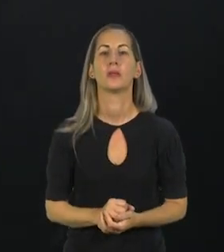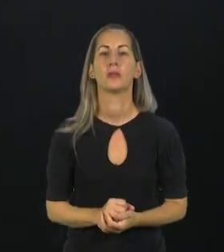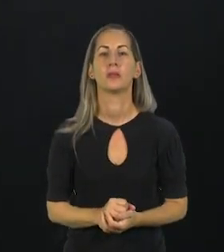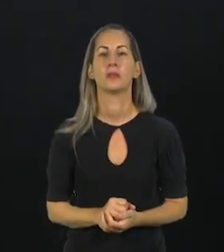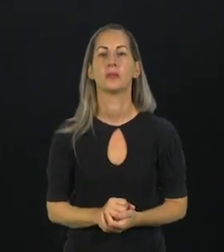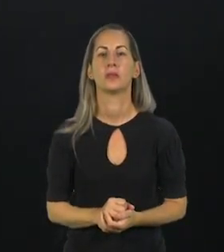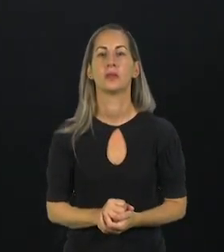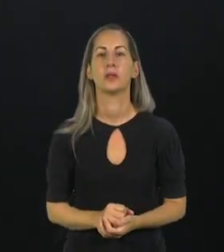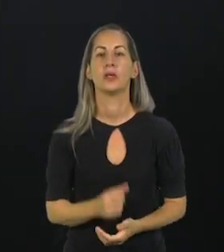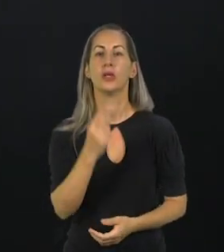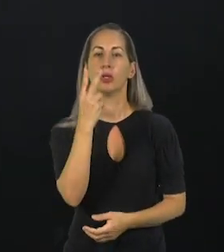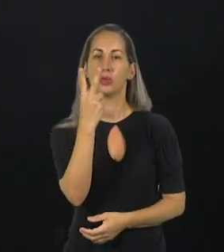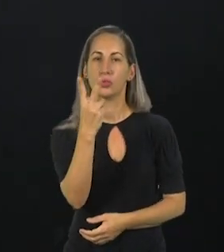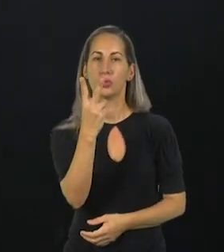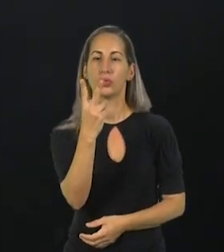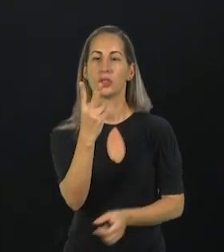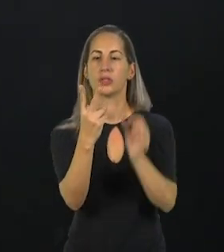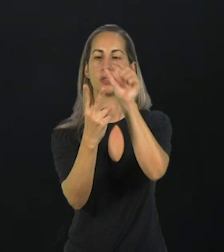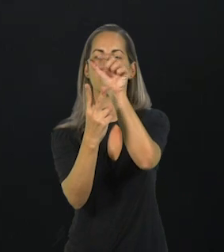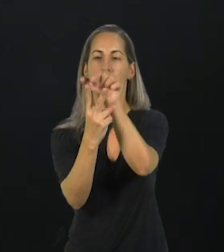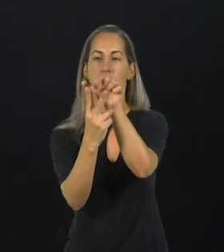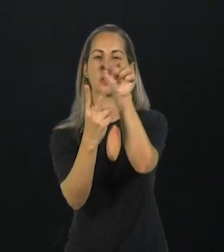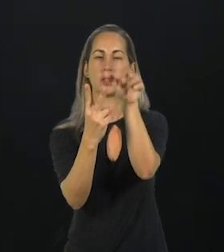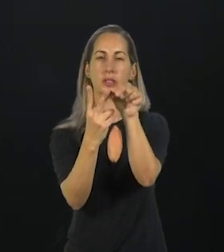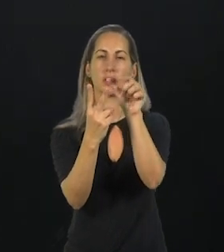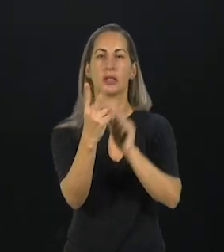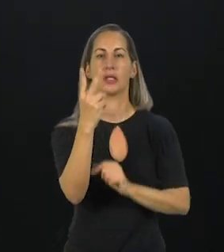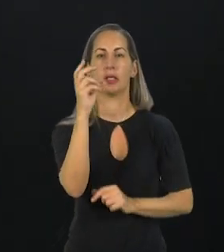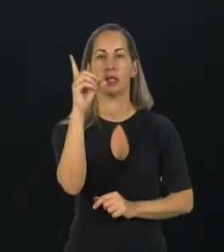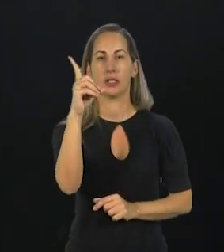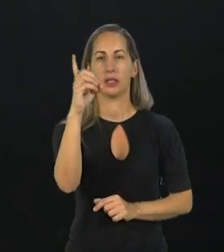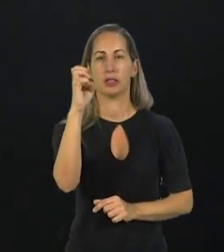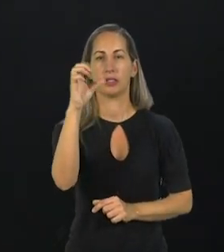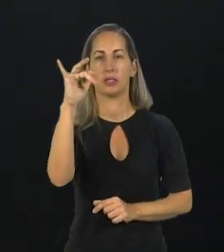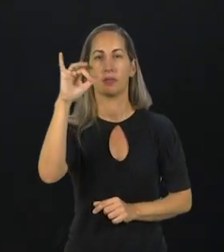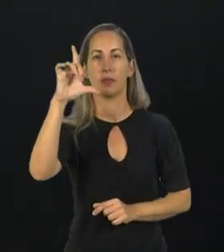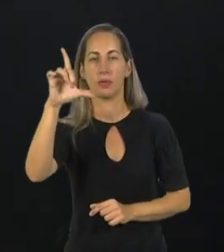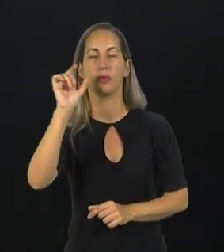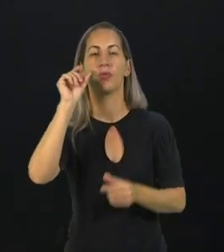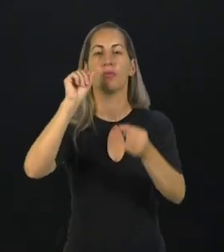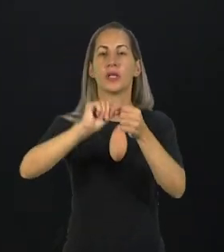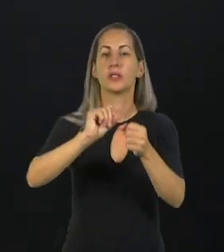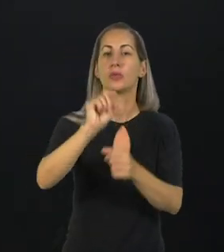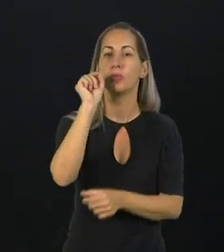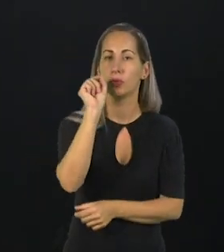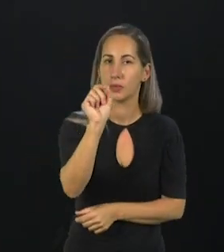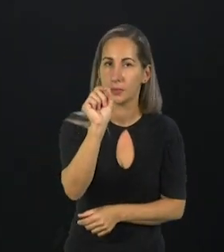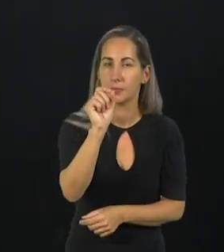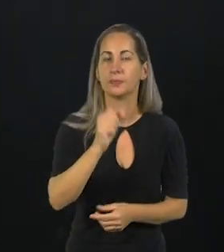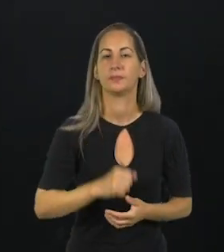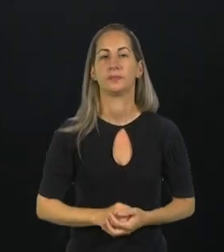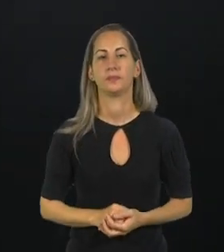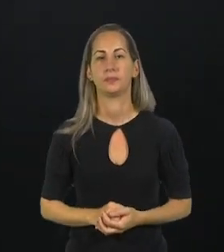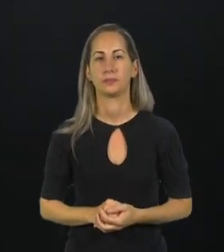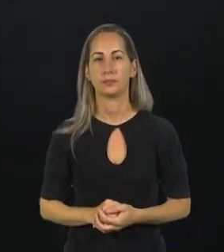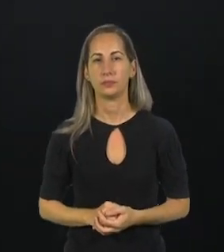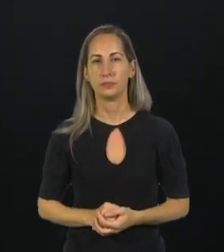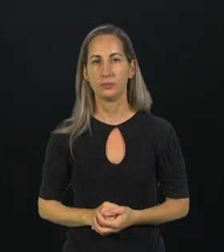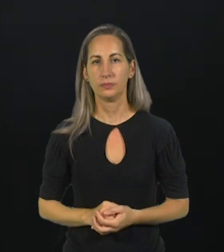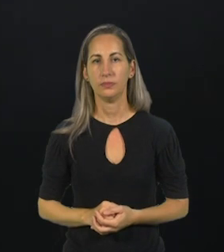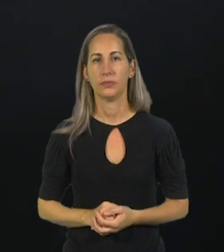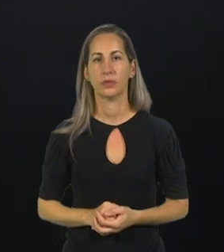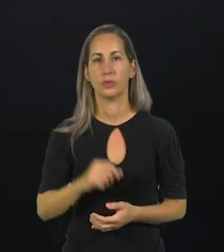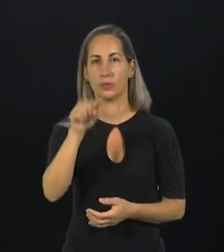equivale a duas casas decimais. E aí, moçada, você vai fazer o seguinte, você vai passar o traço